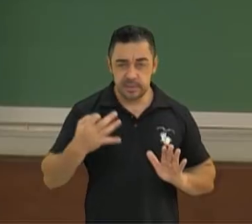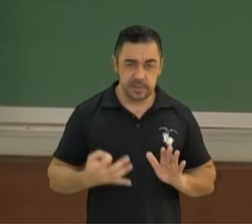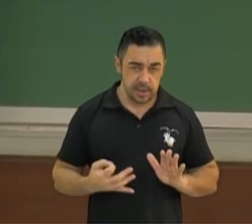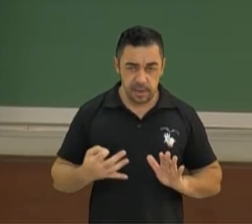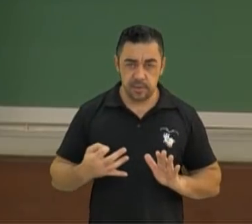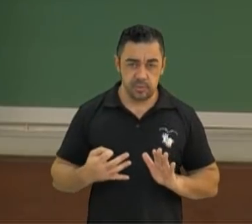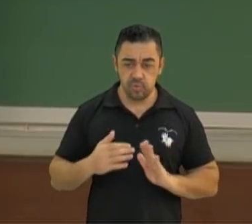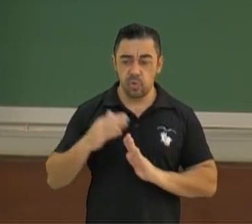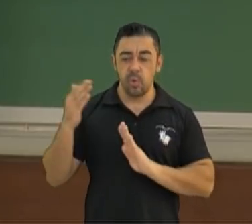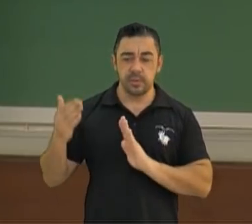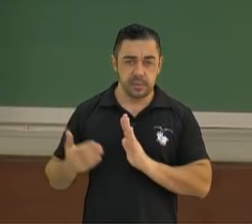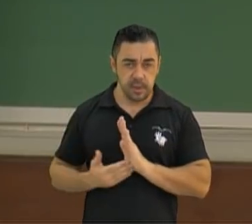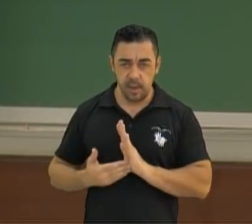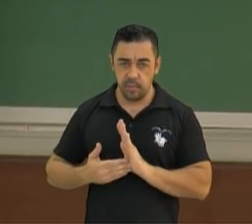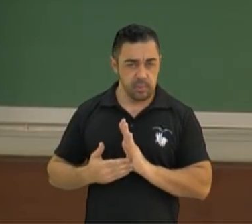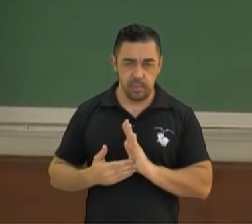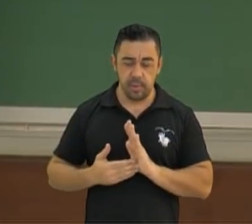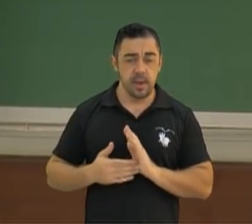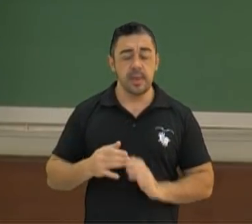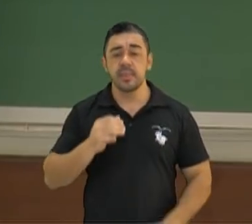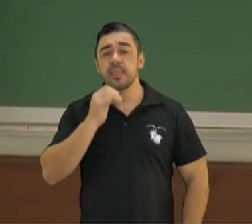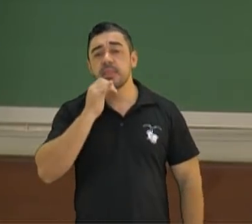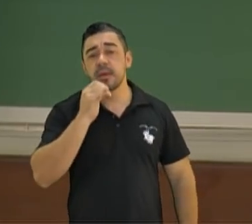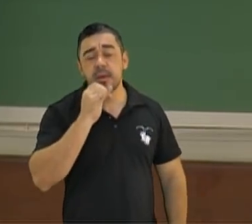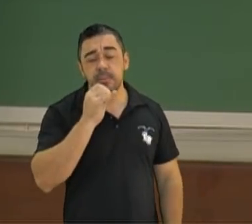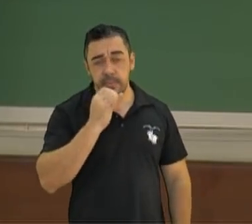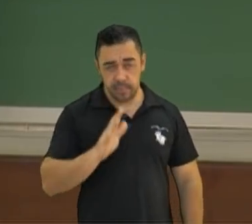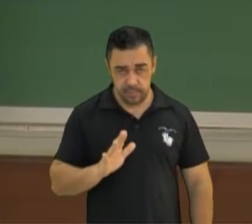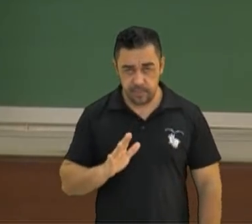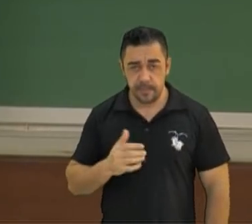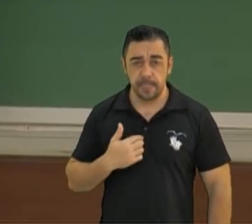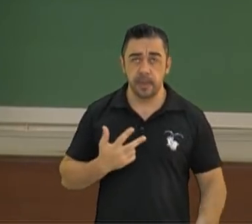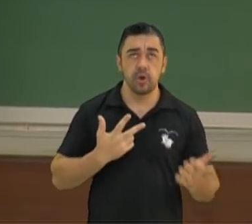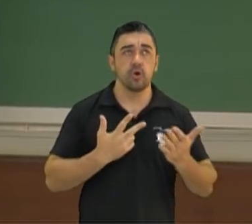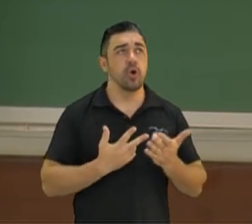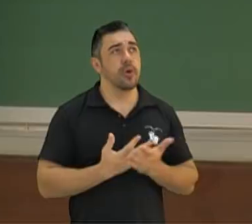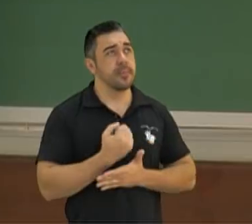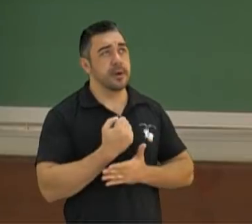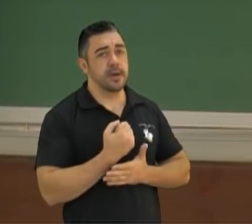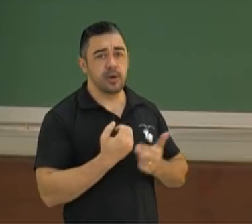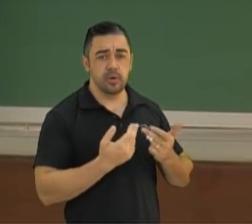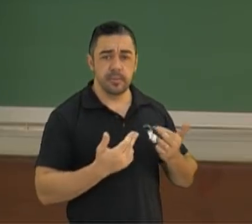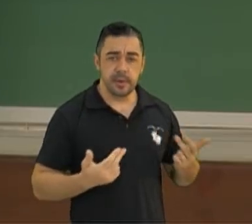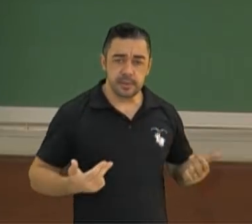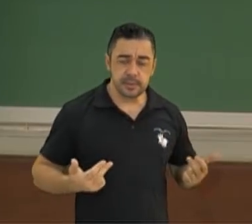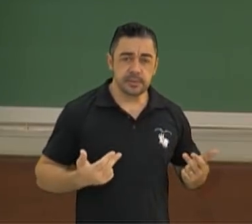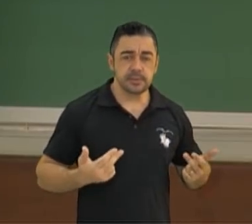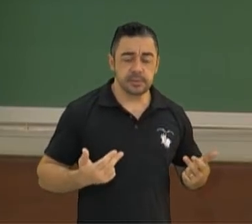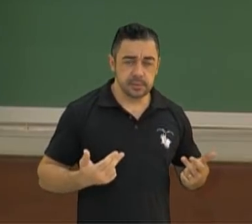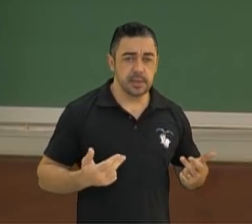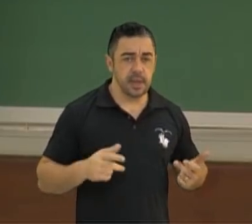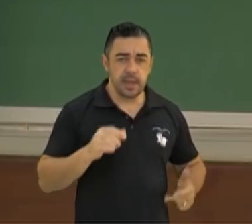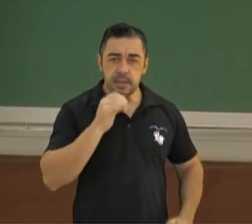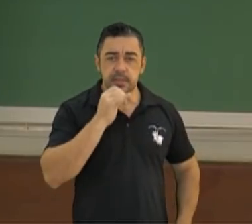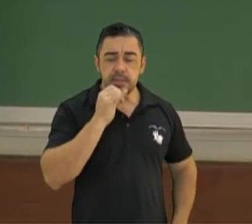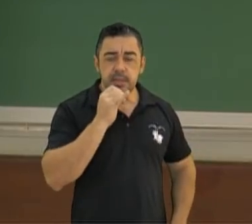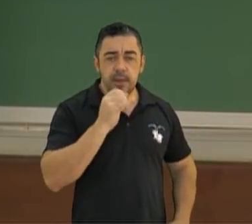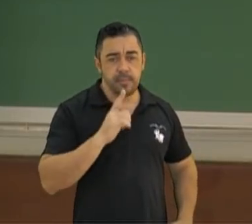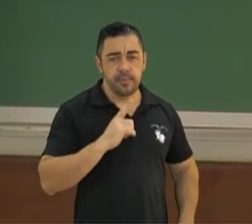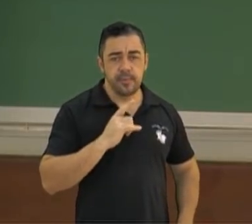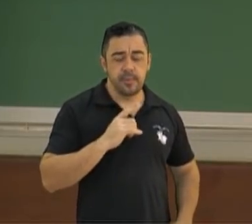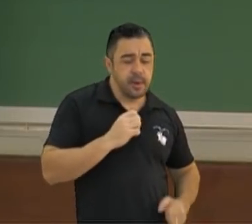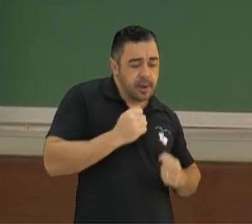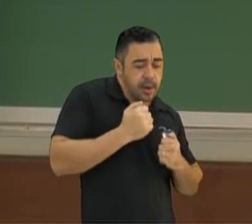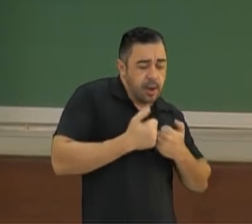forma inteira. Por exemplo, quando eu vou comprar alguma quantidade de arroz,